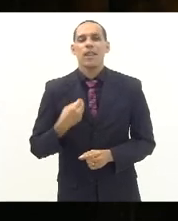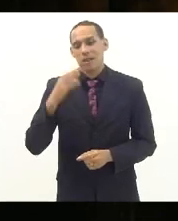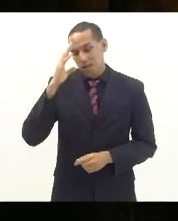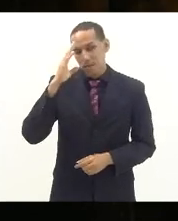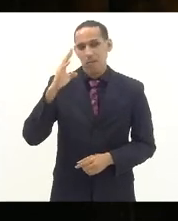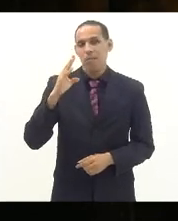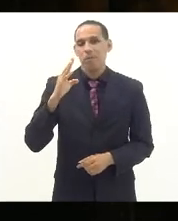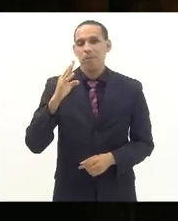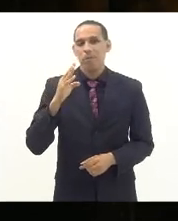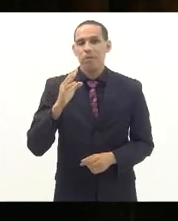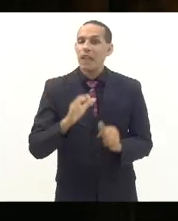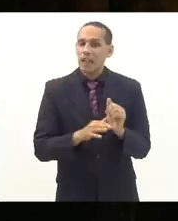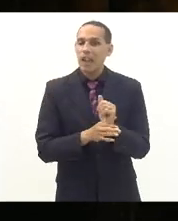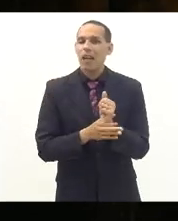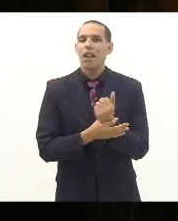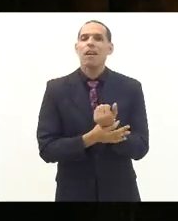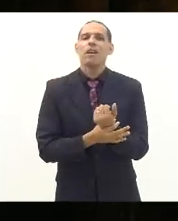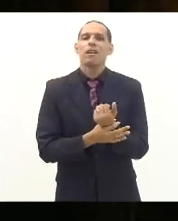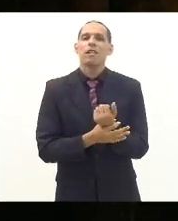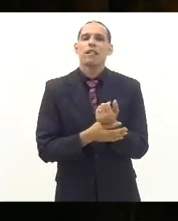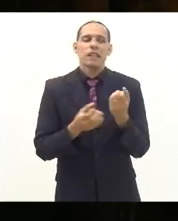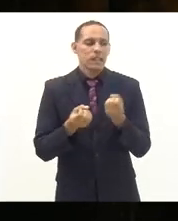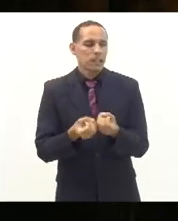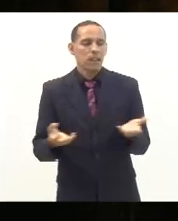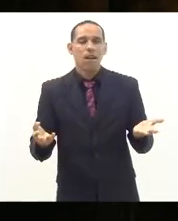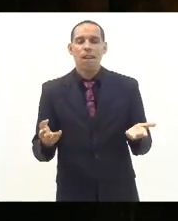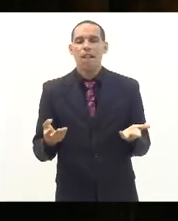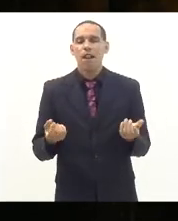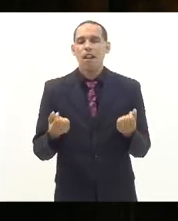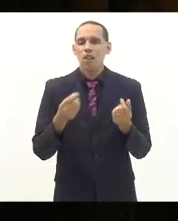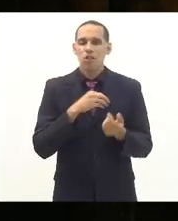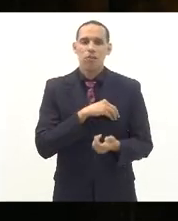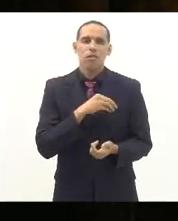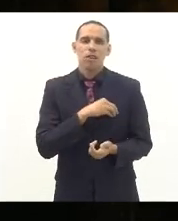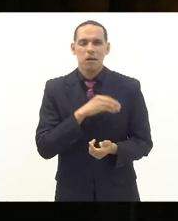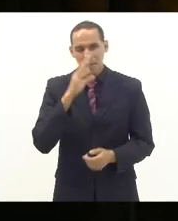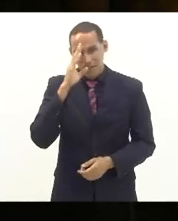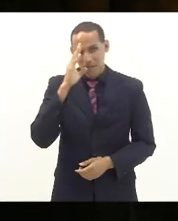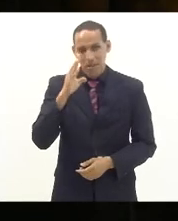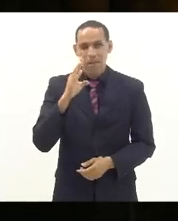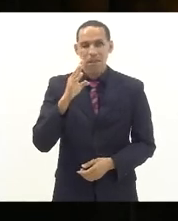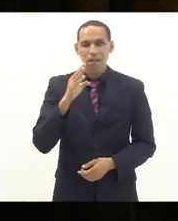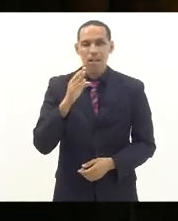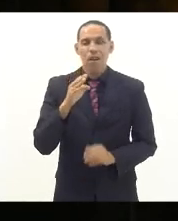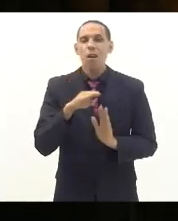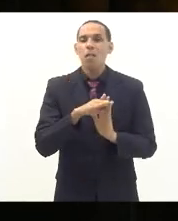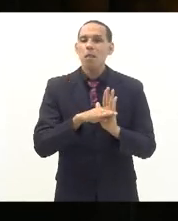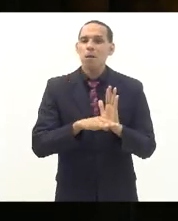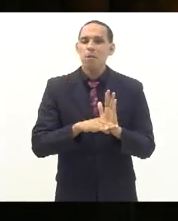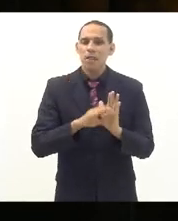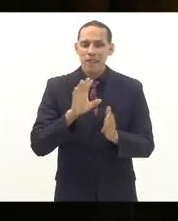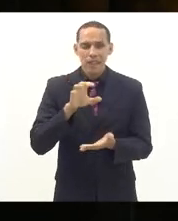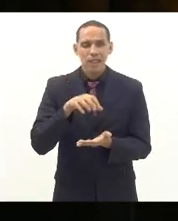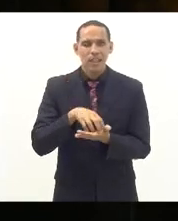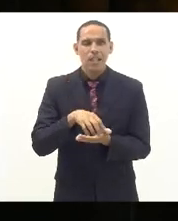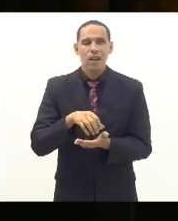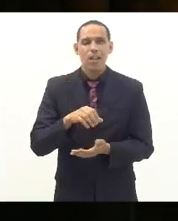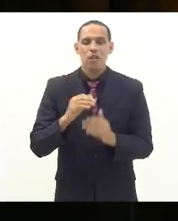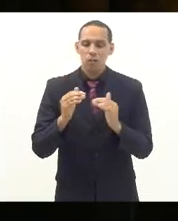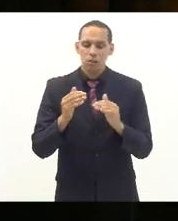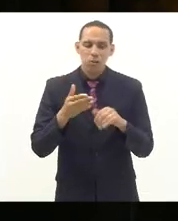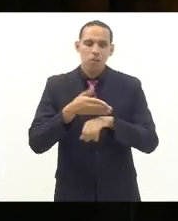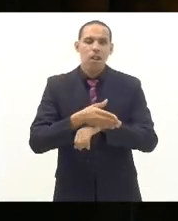garantir a real distribuição de renda em especial no e Central como super RJ em